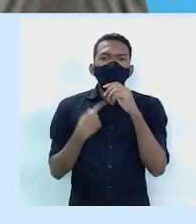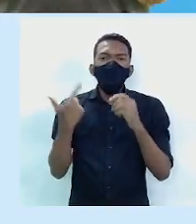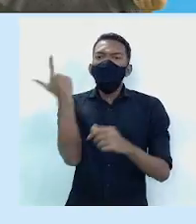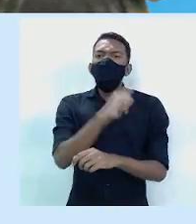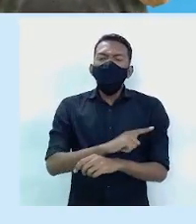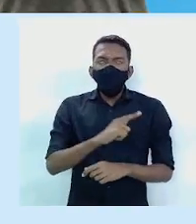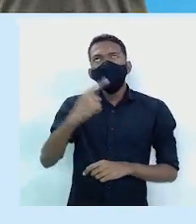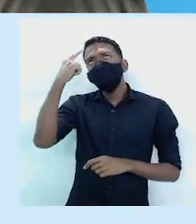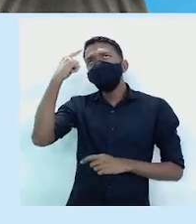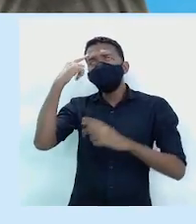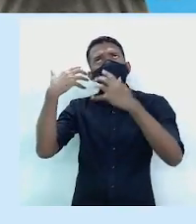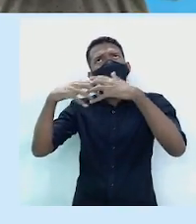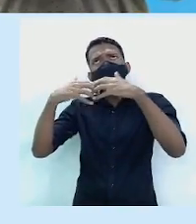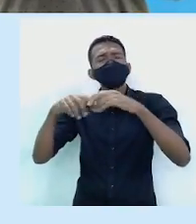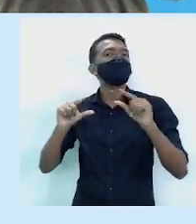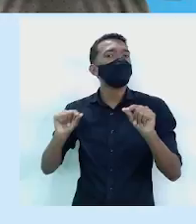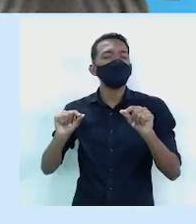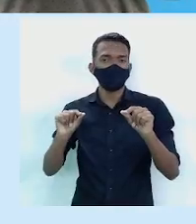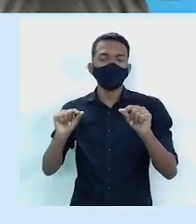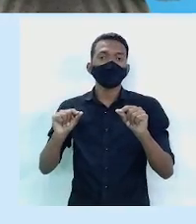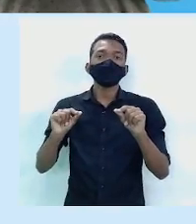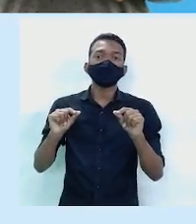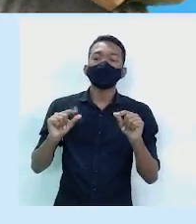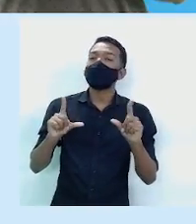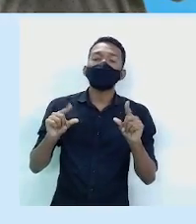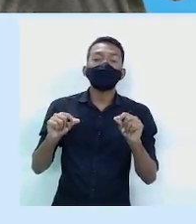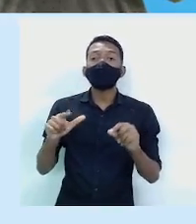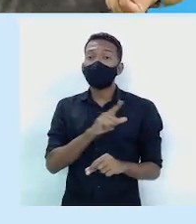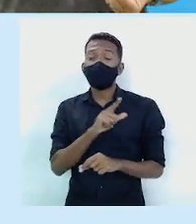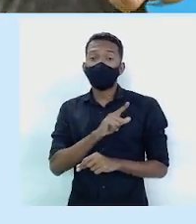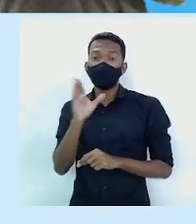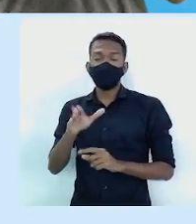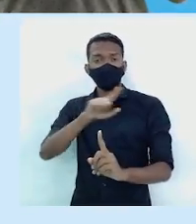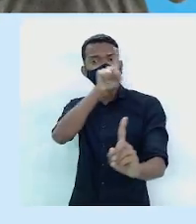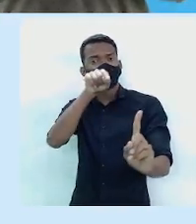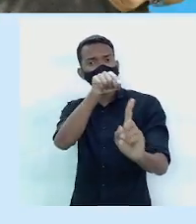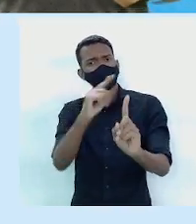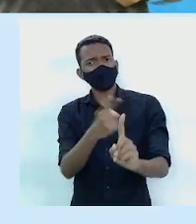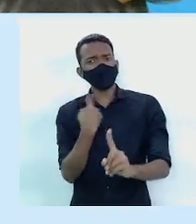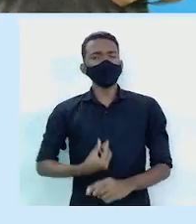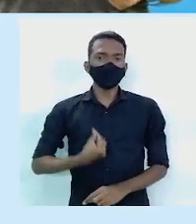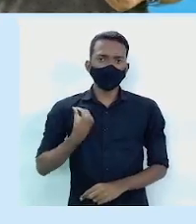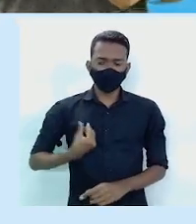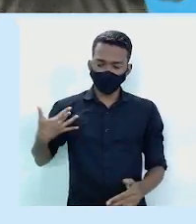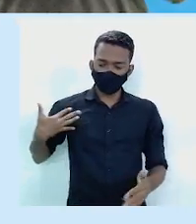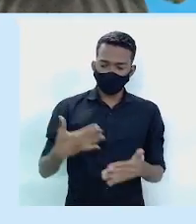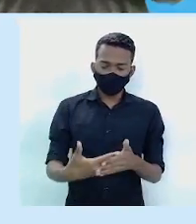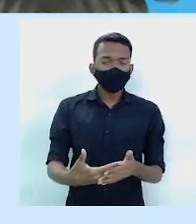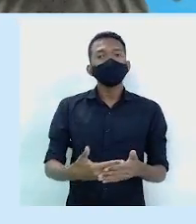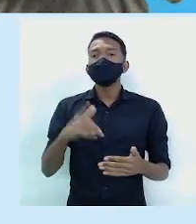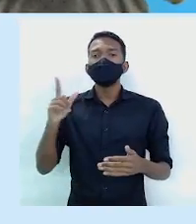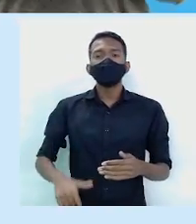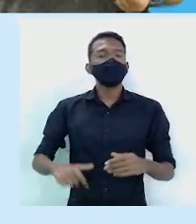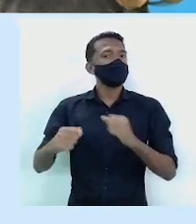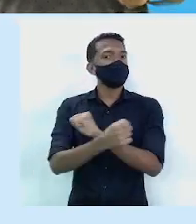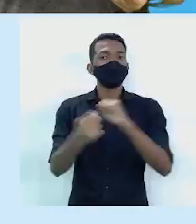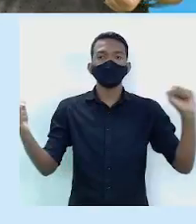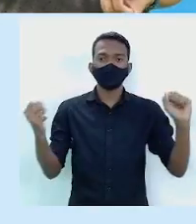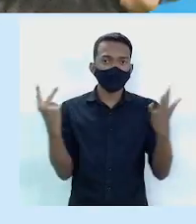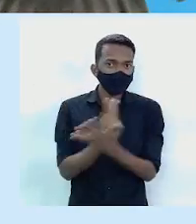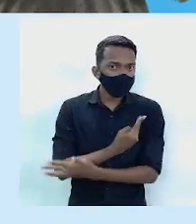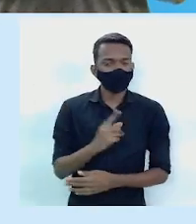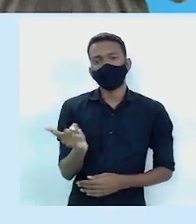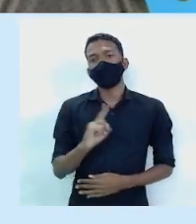em mente que aquilo que nós temos como objetivo para a nossa vida, pessoal, não é impossível de